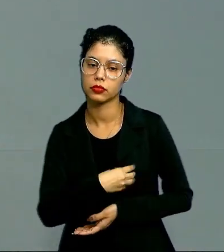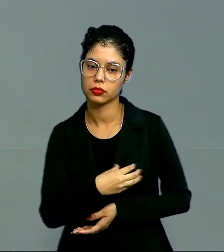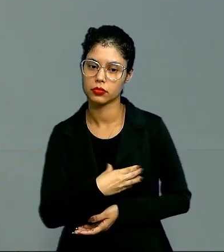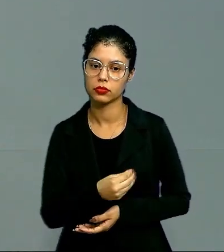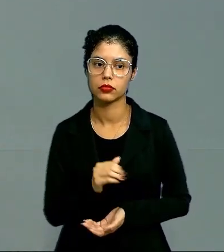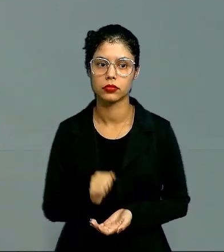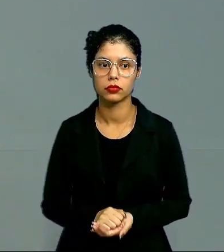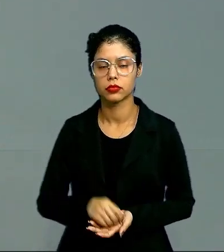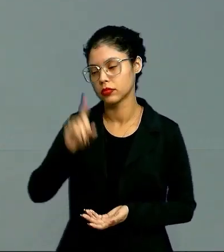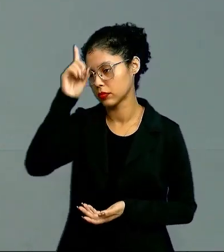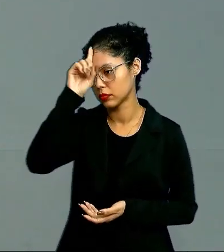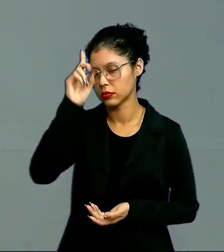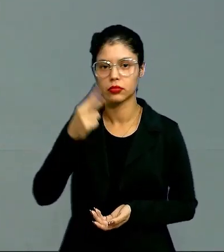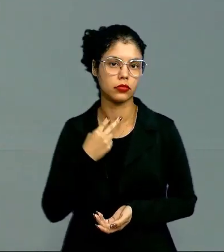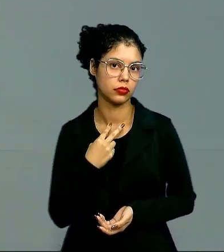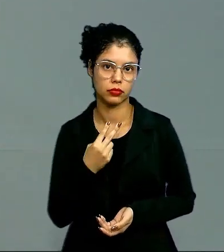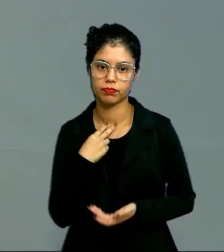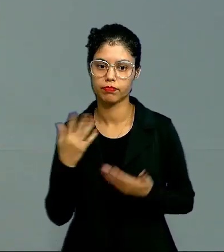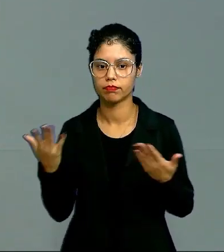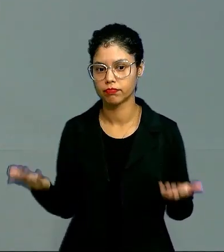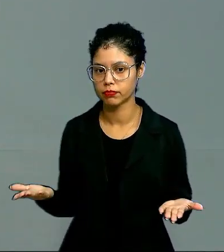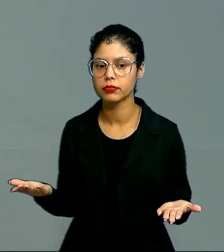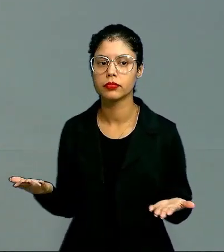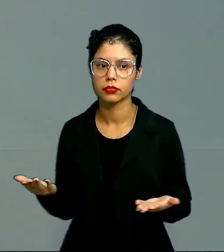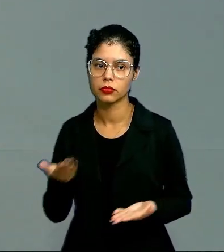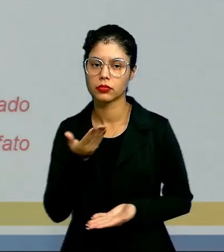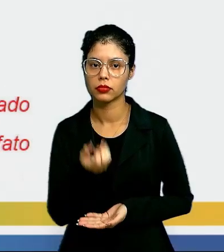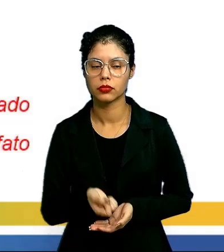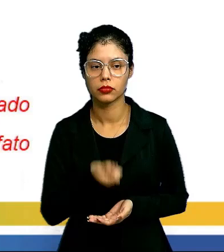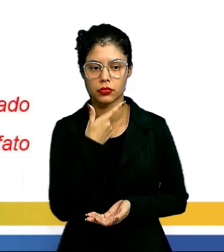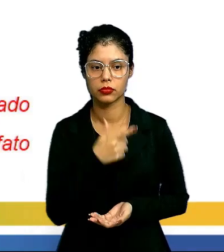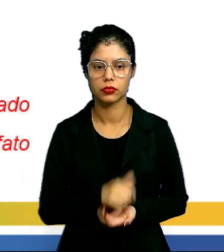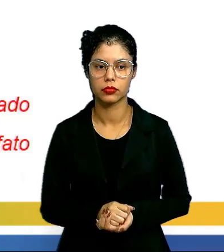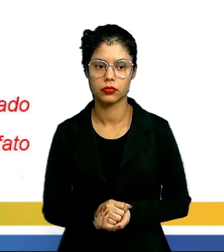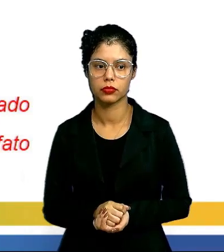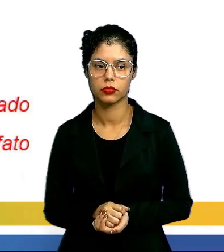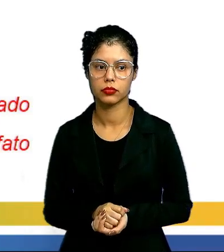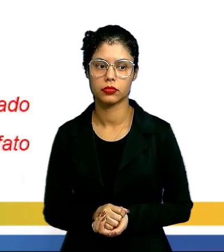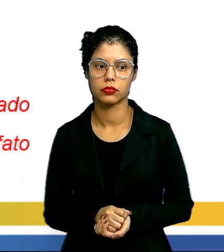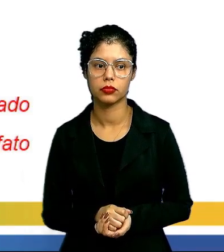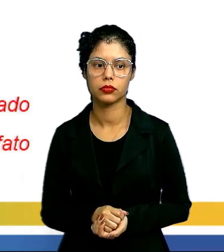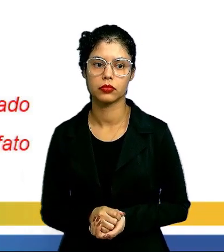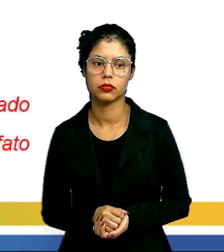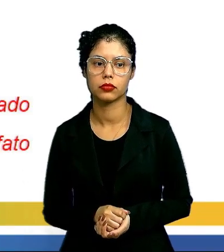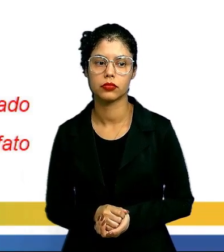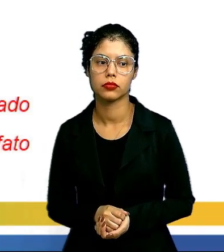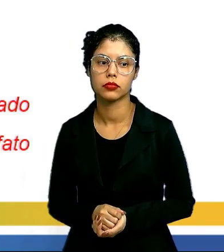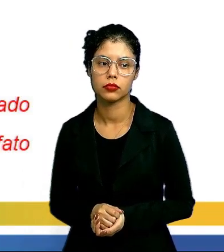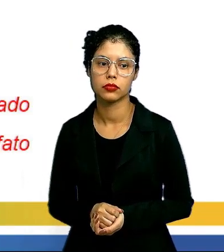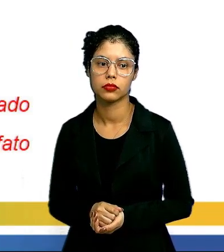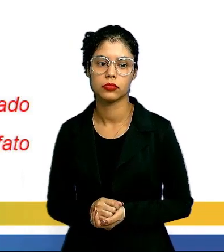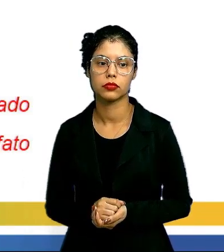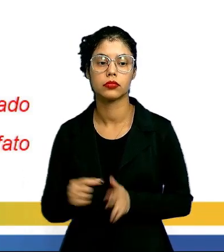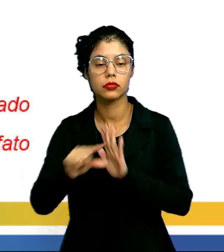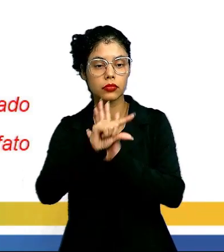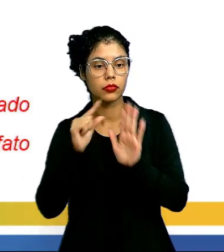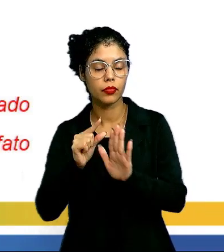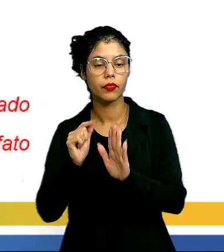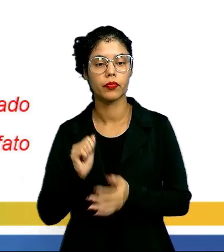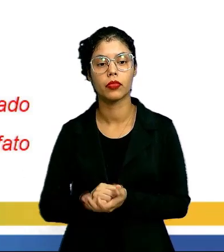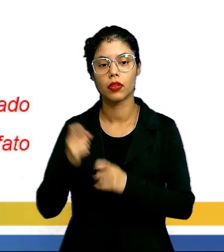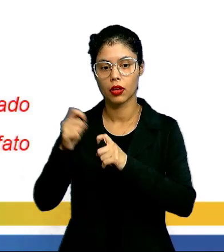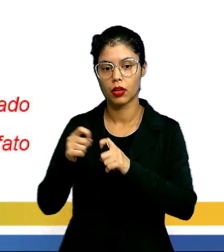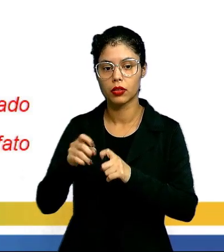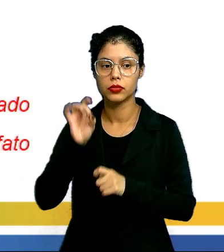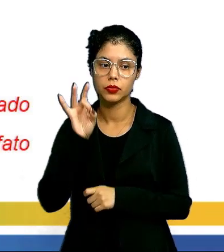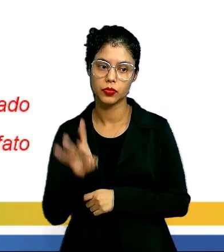amamentando, elas também são adultas e nem por isso elas podem tomar. E aí nós temos o fragmento da bula, traz a afirmação de